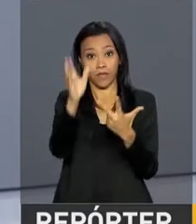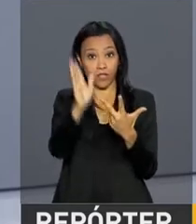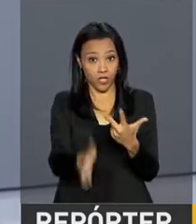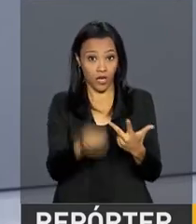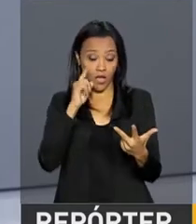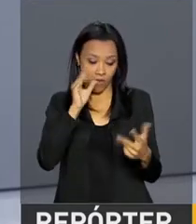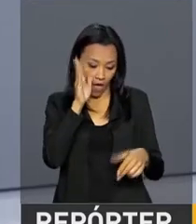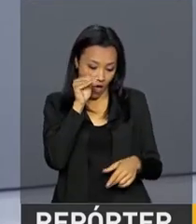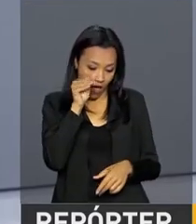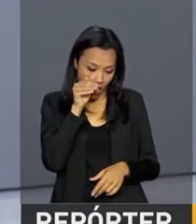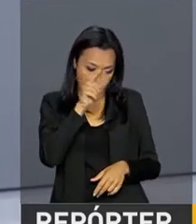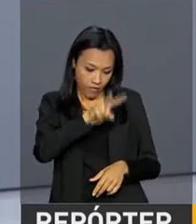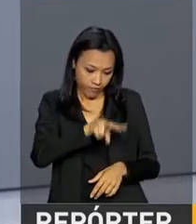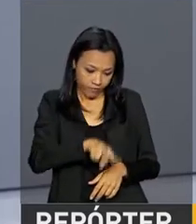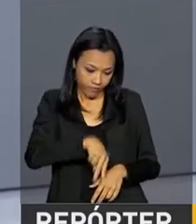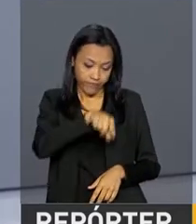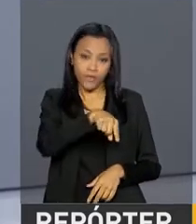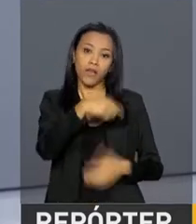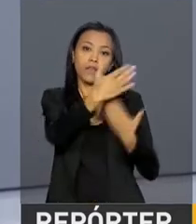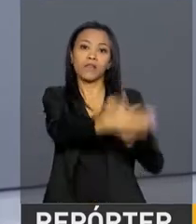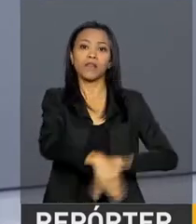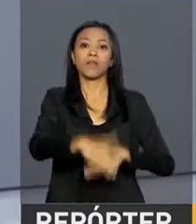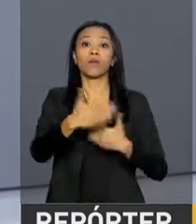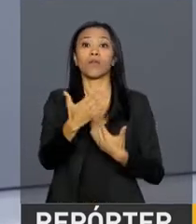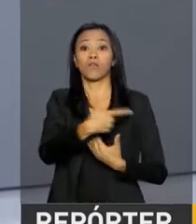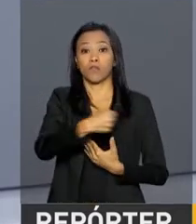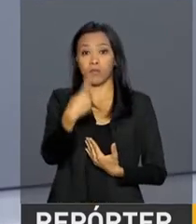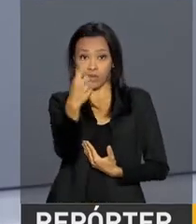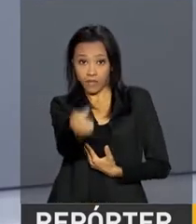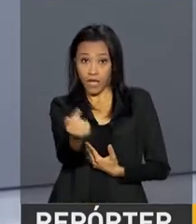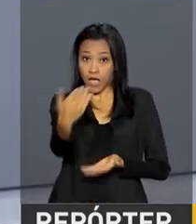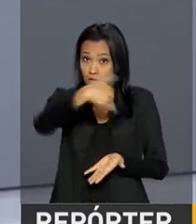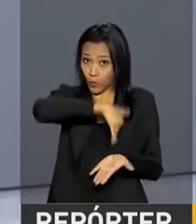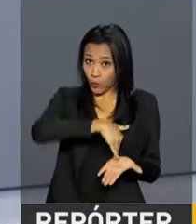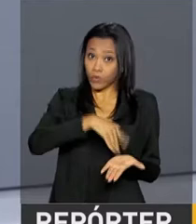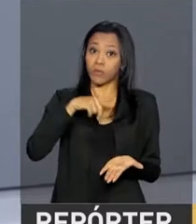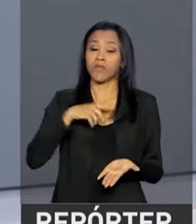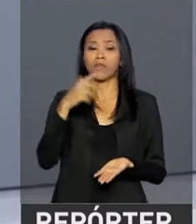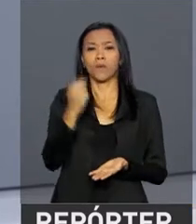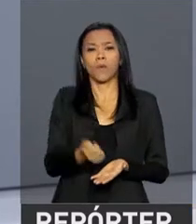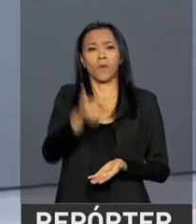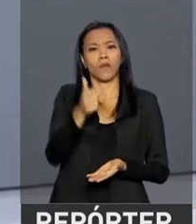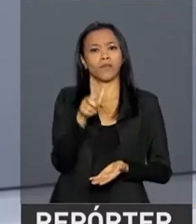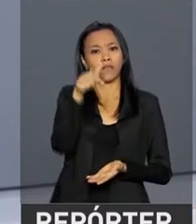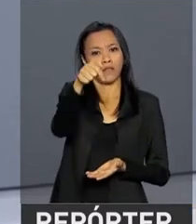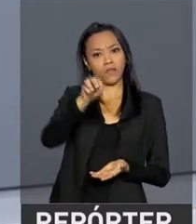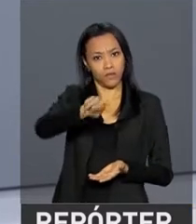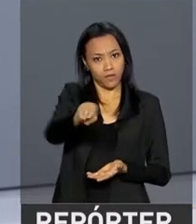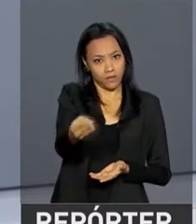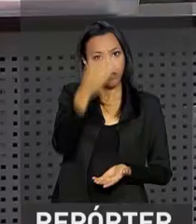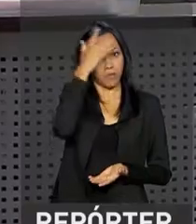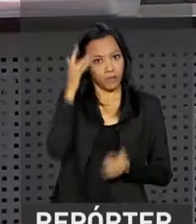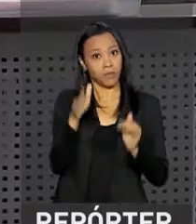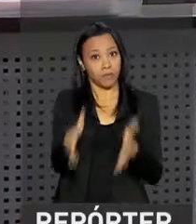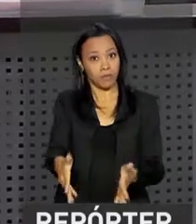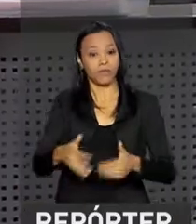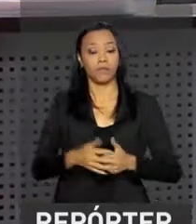o resultado das provas de 2017 essa última edição teve quase 7 milhões de candidatos